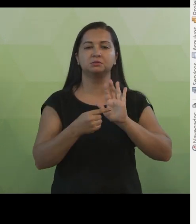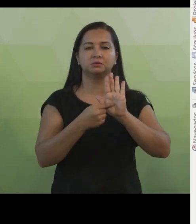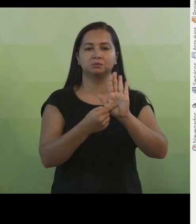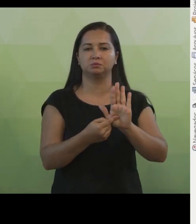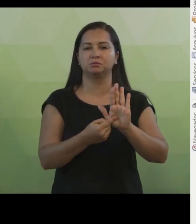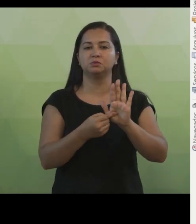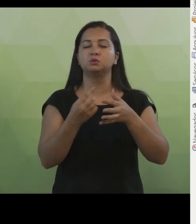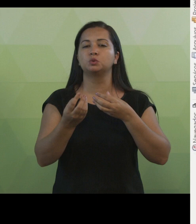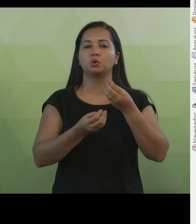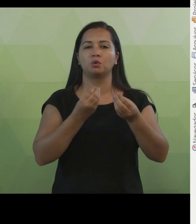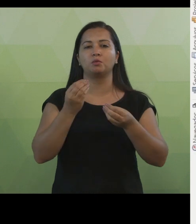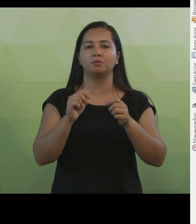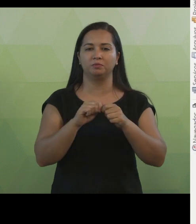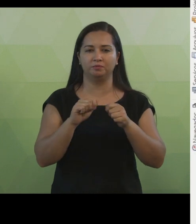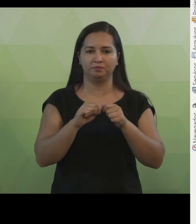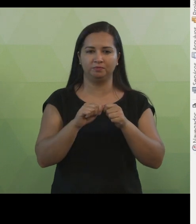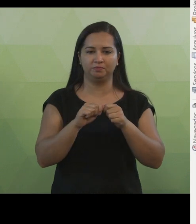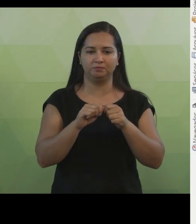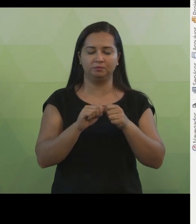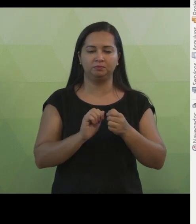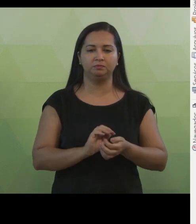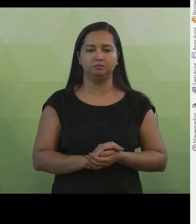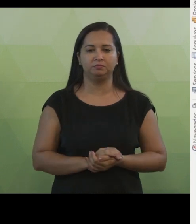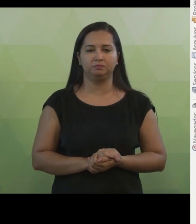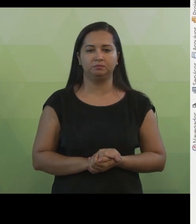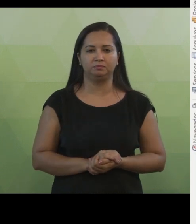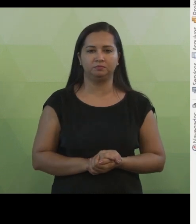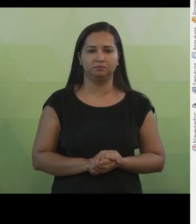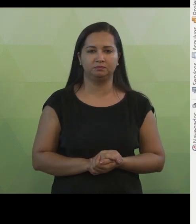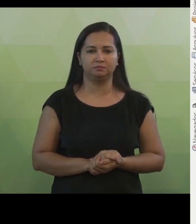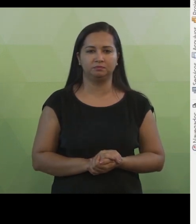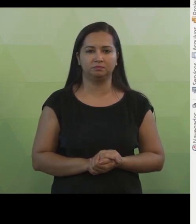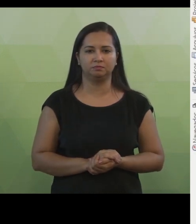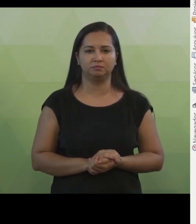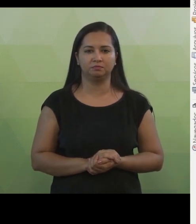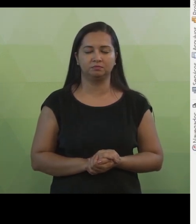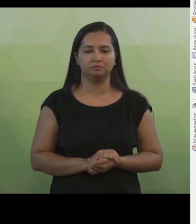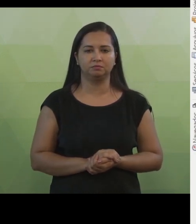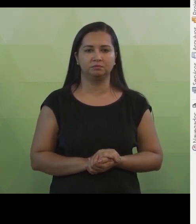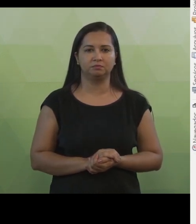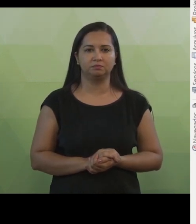fazer na multiplicação. Então execute